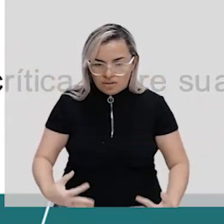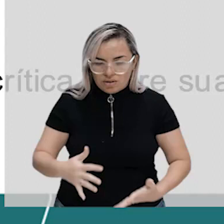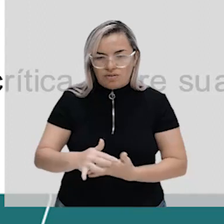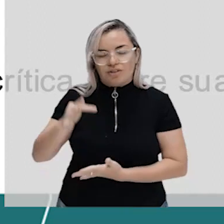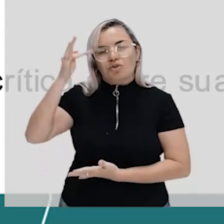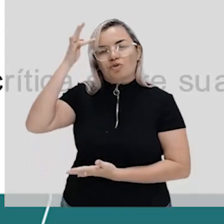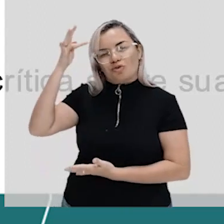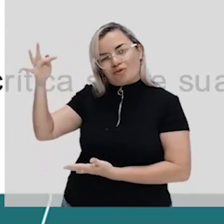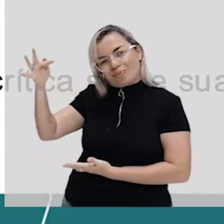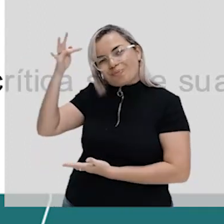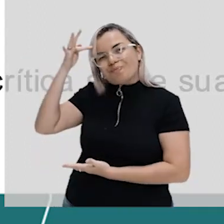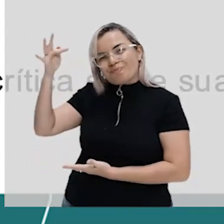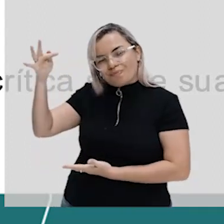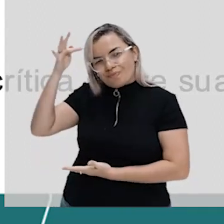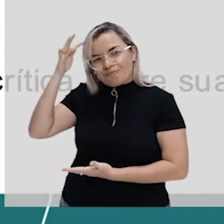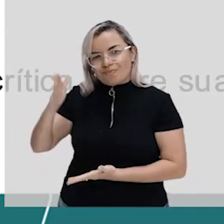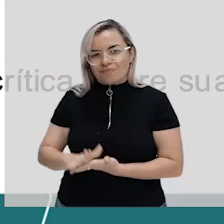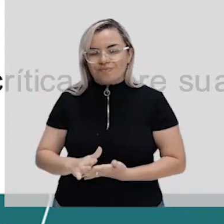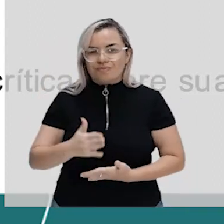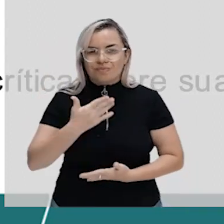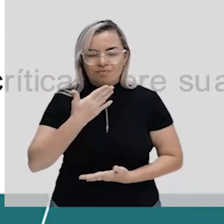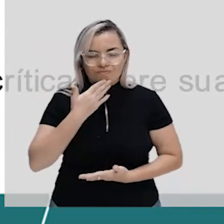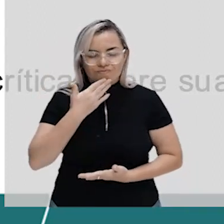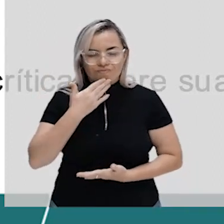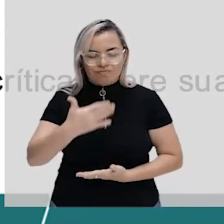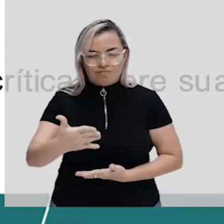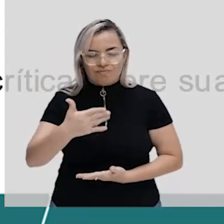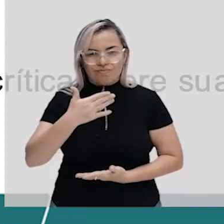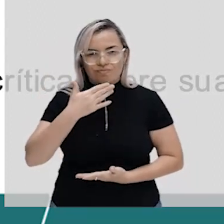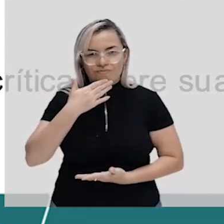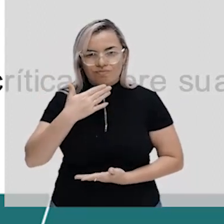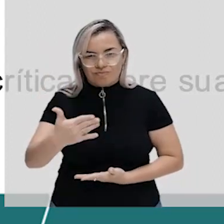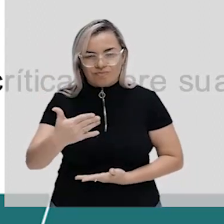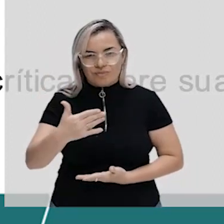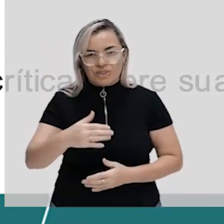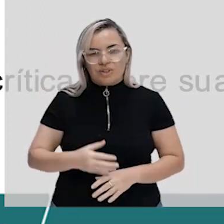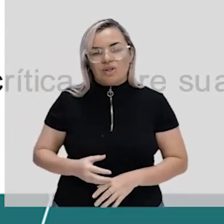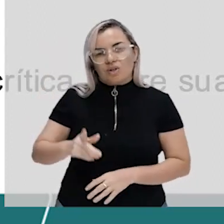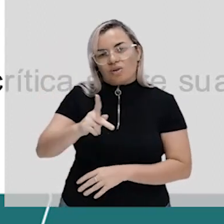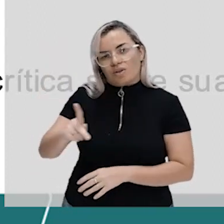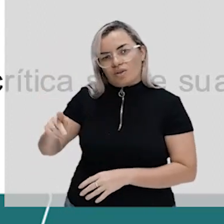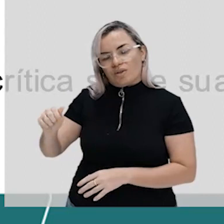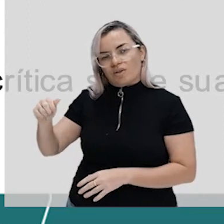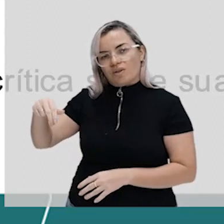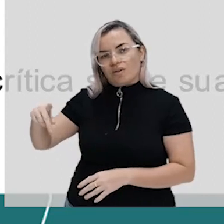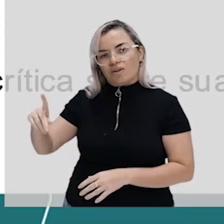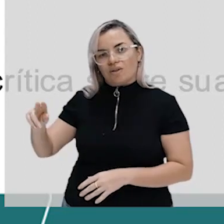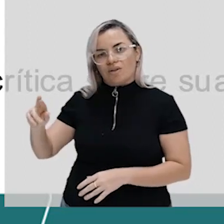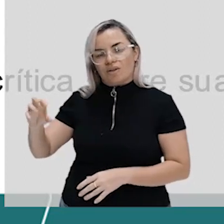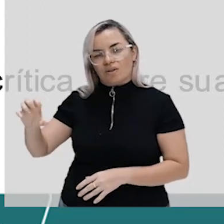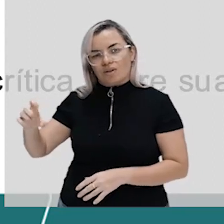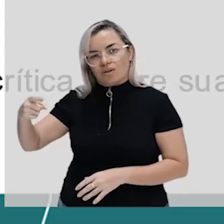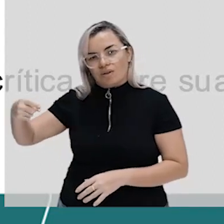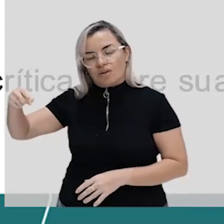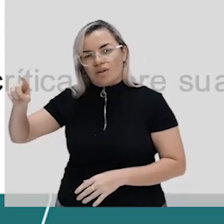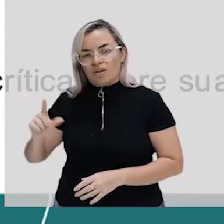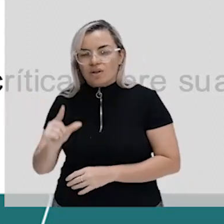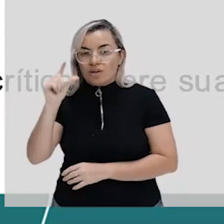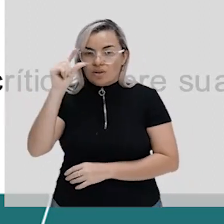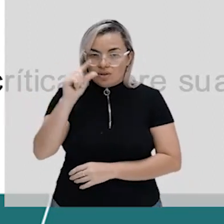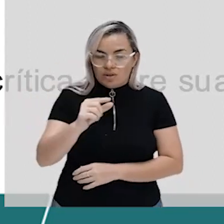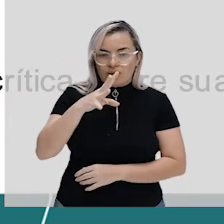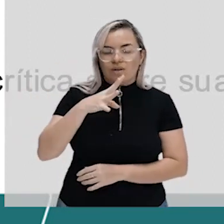filosofia. Eu vou pedir agora um espaço para o meu amigo André, professor de filosofia da plataforma, para falar um pouco da